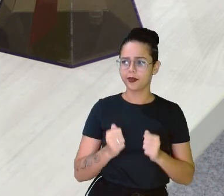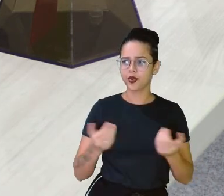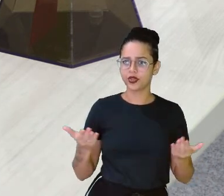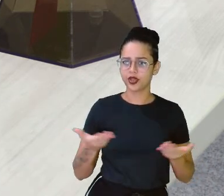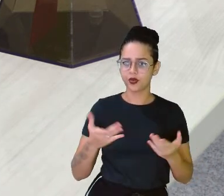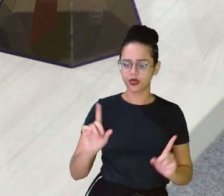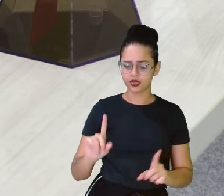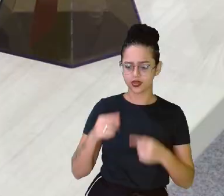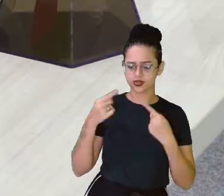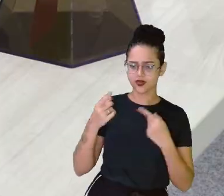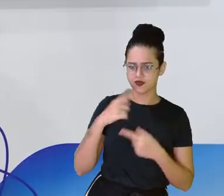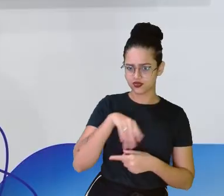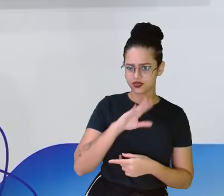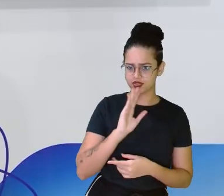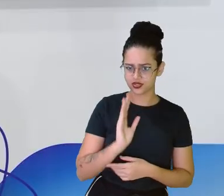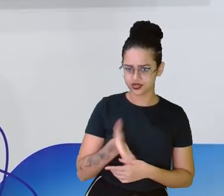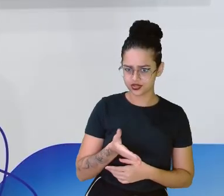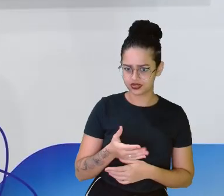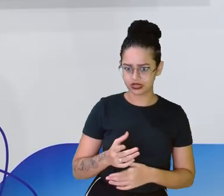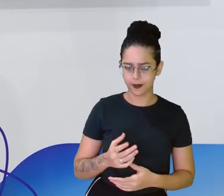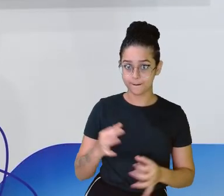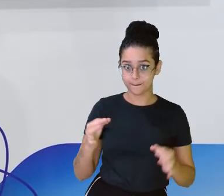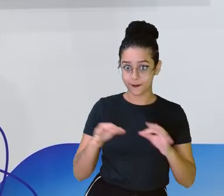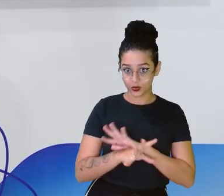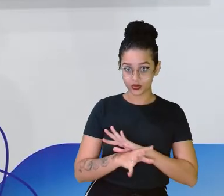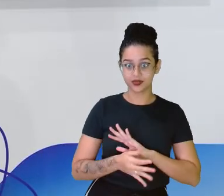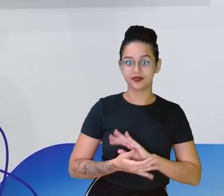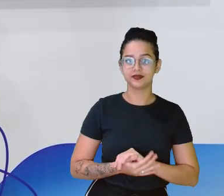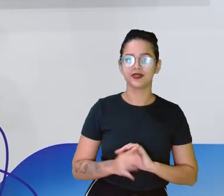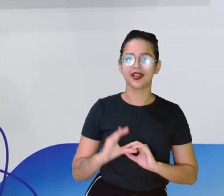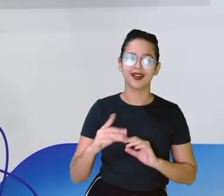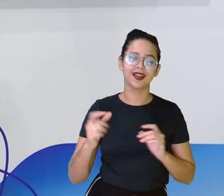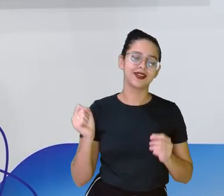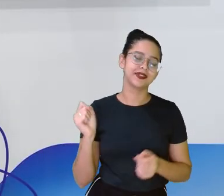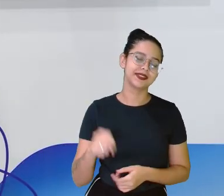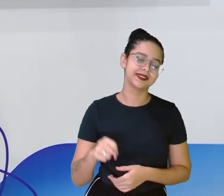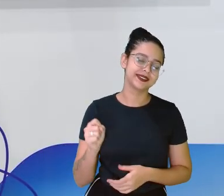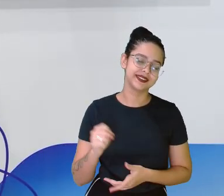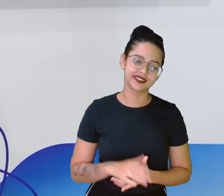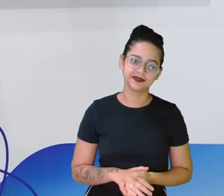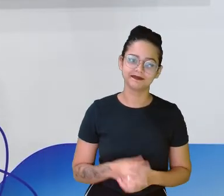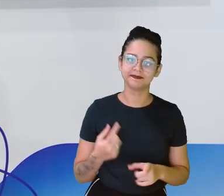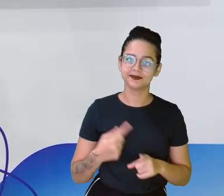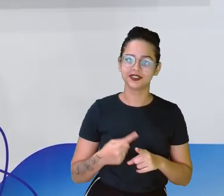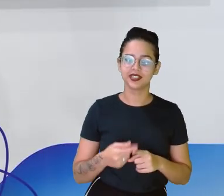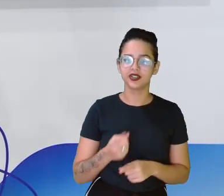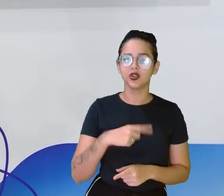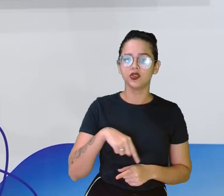nosso desafio. Vocês já estão a postos? Claro que estão, né? Porque